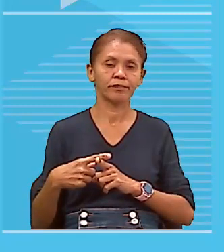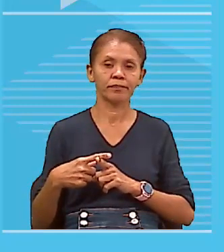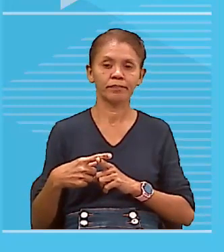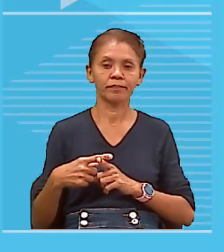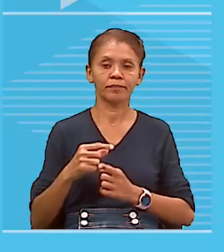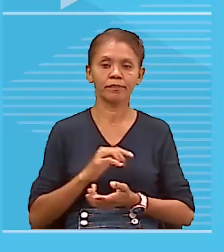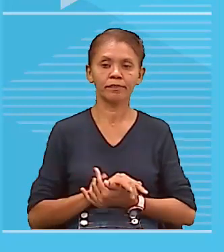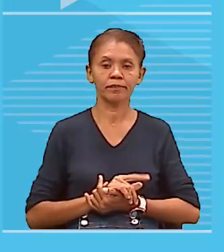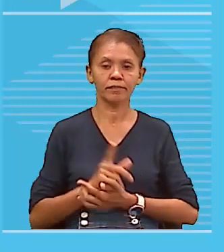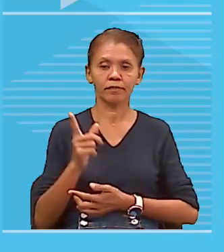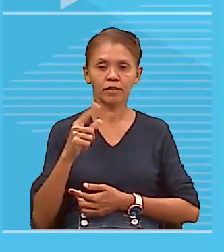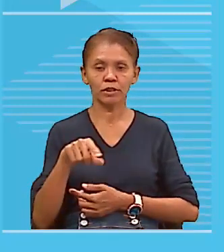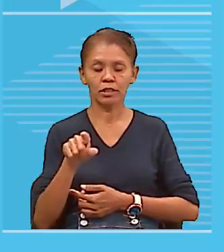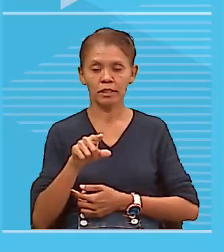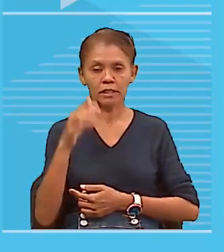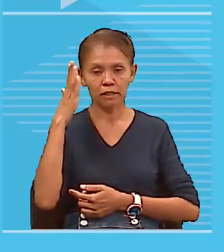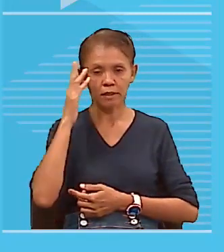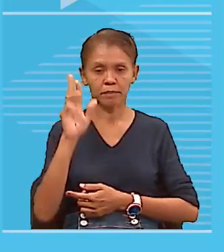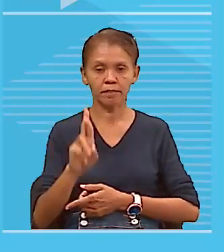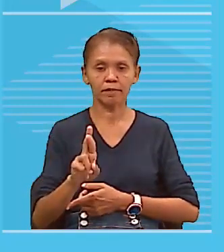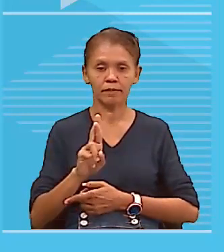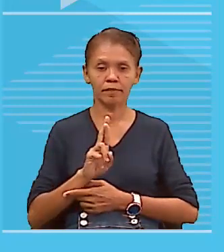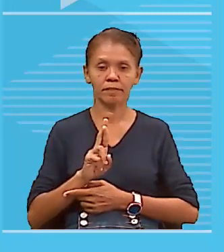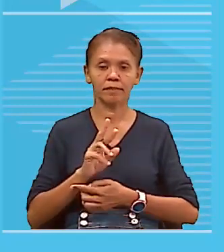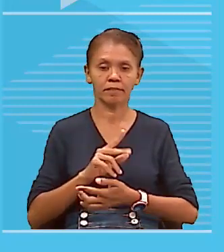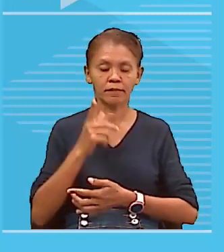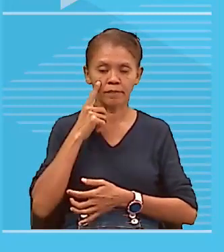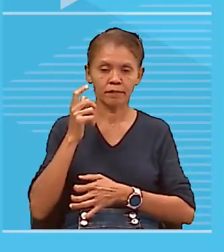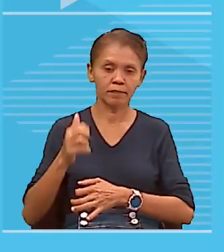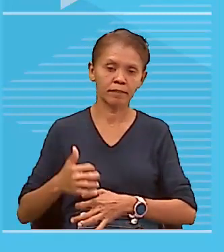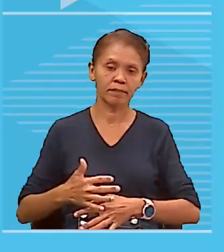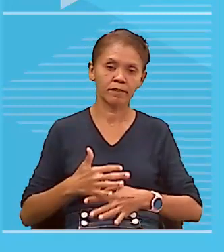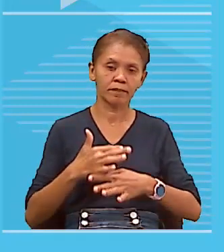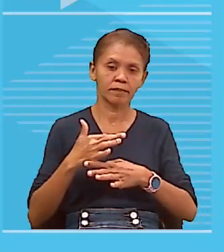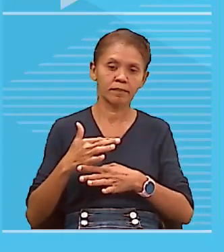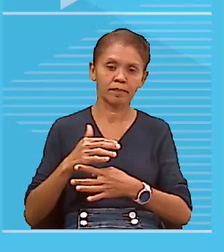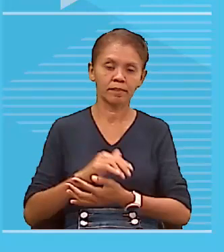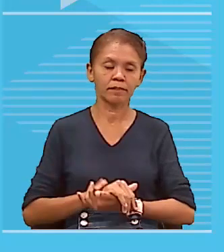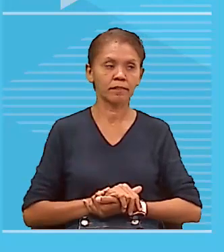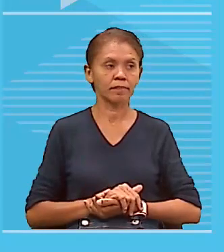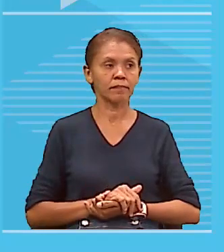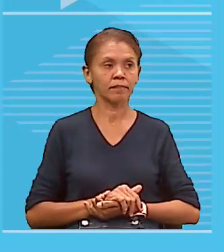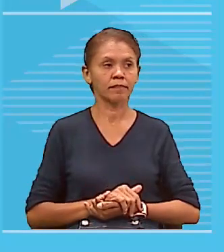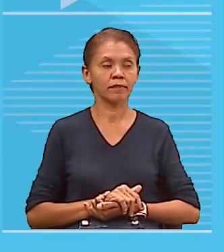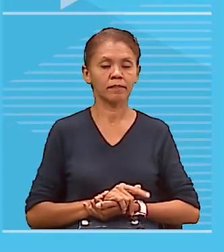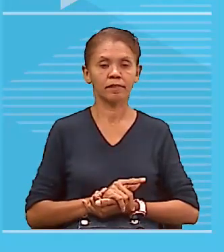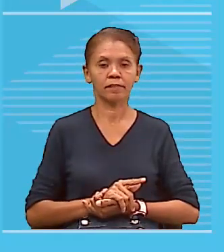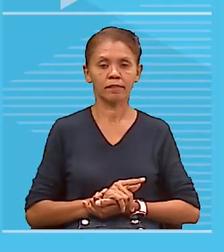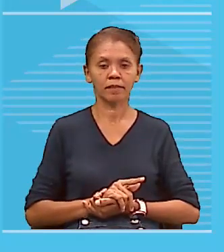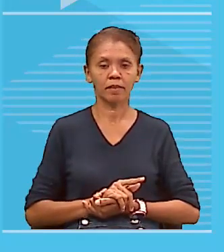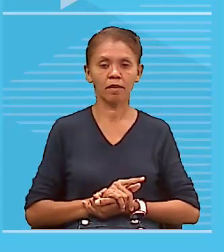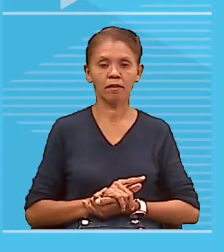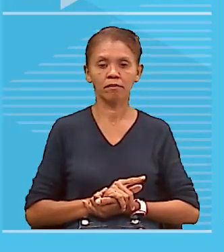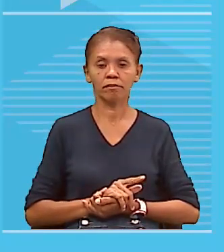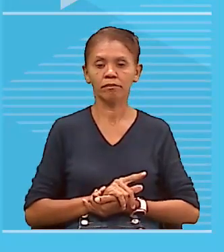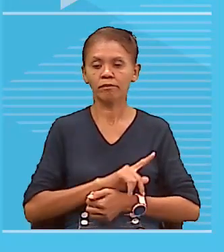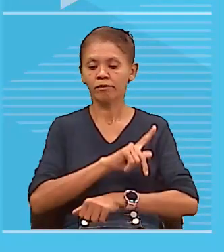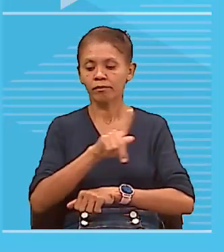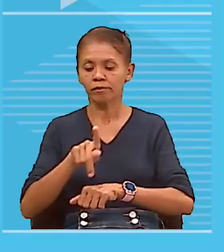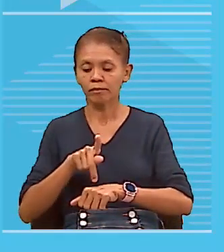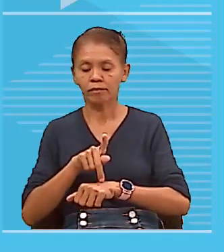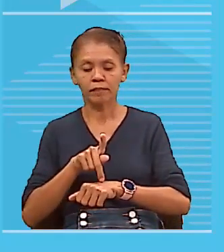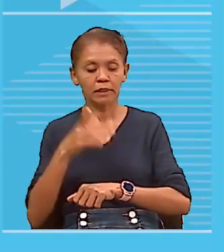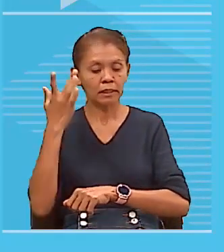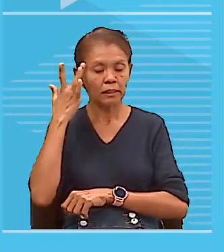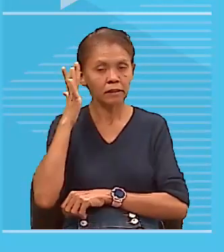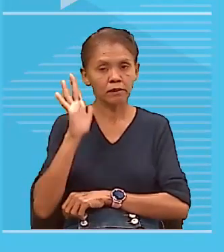corpo? Vocês conseguem me responder isso? Deixa eu ver aqui o que é que o Jack está falando. Professora, tem um país, que eu não sei se é a China, mas eu vi